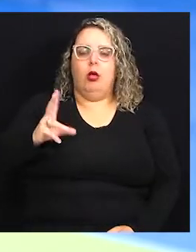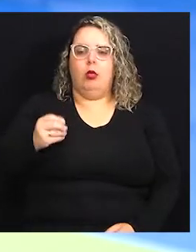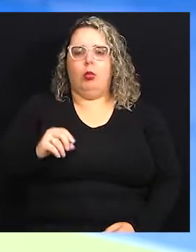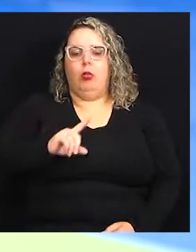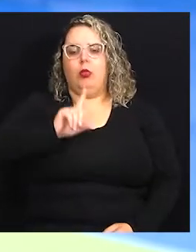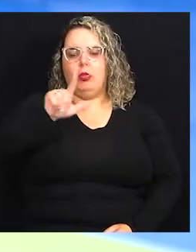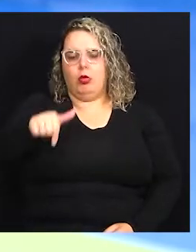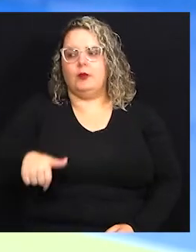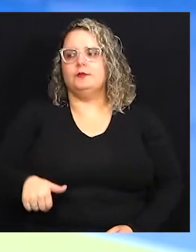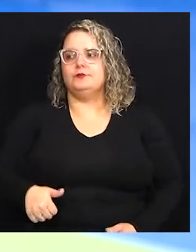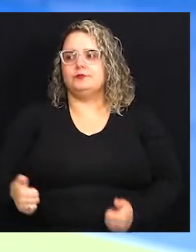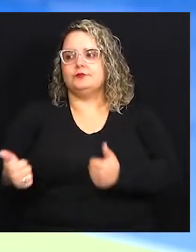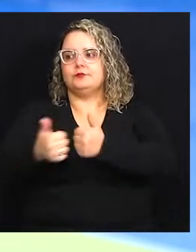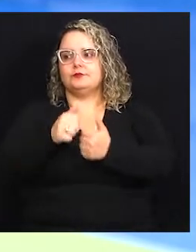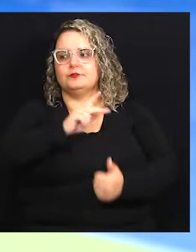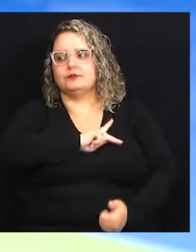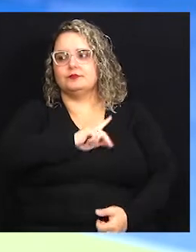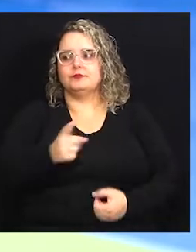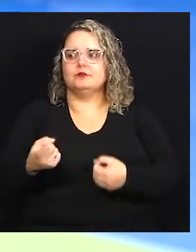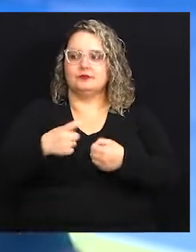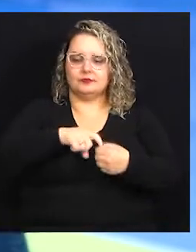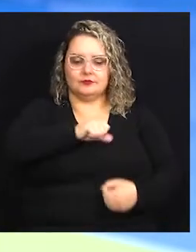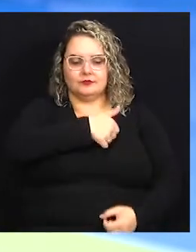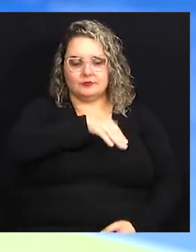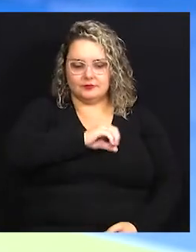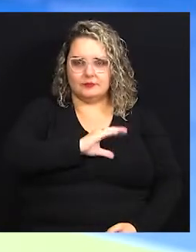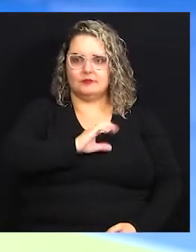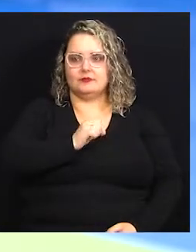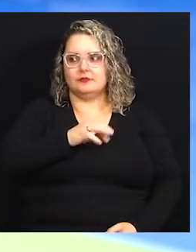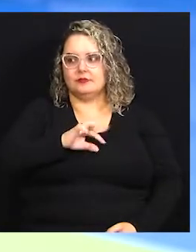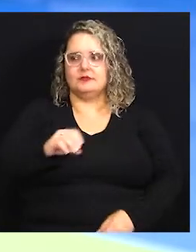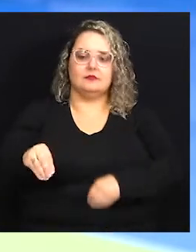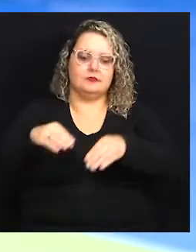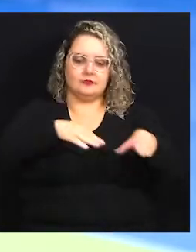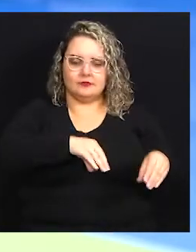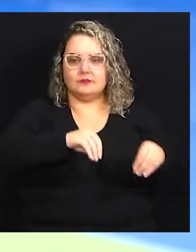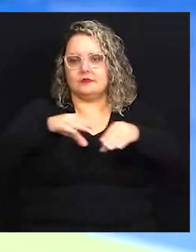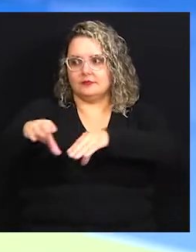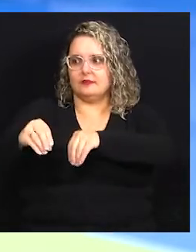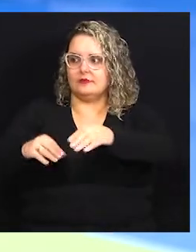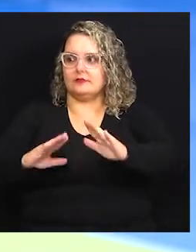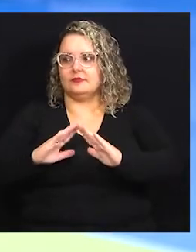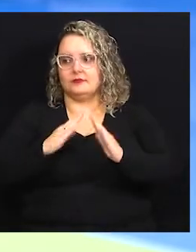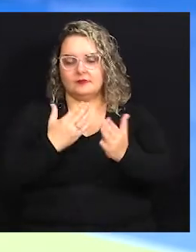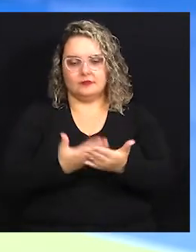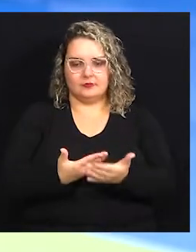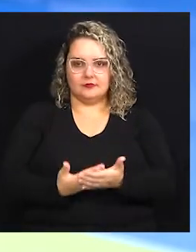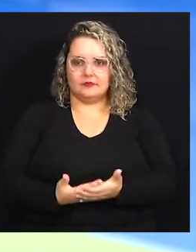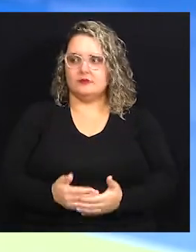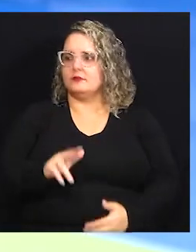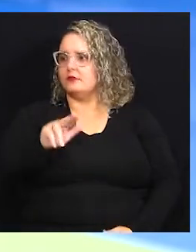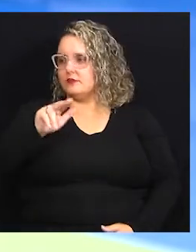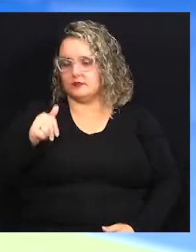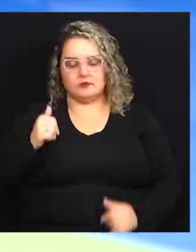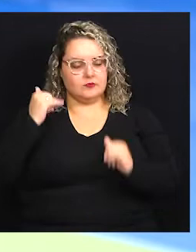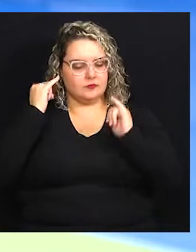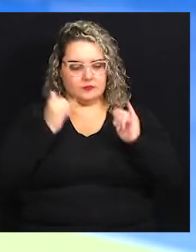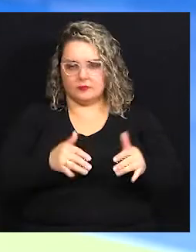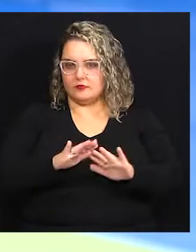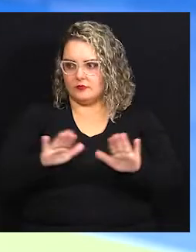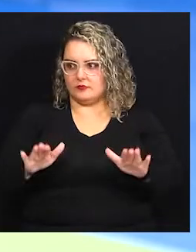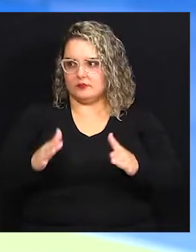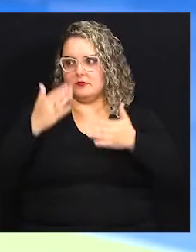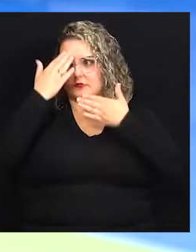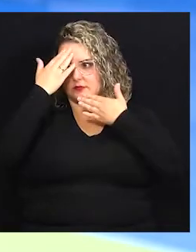faculdade perto do Palmeiras. Voltei para São Caetano, transferi de novo para São Caetano, então, mas graças a Deus nunca abandonei. Tá. E isso eu agradeço